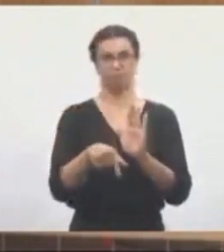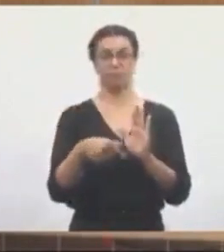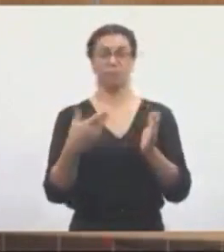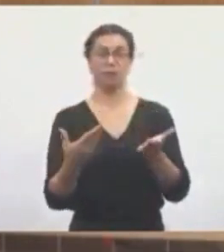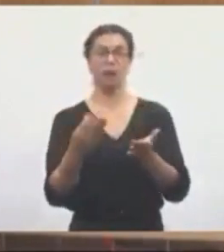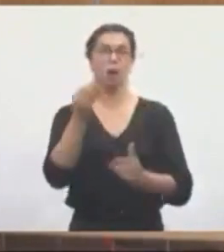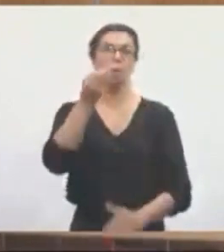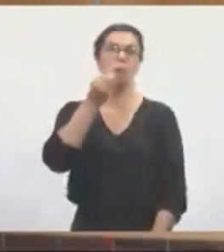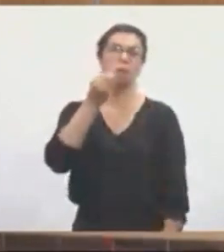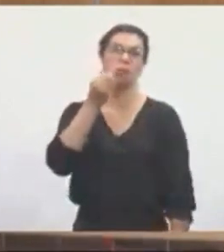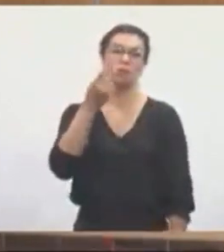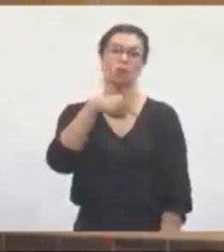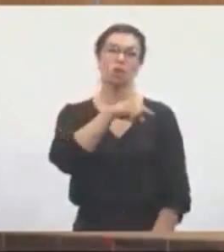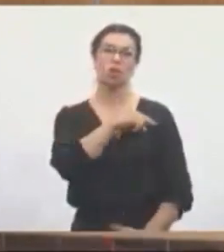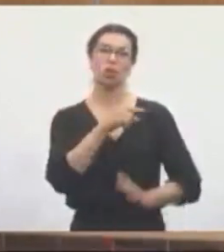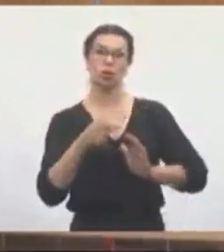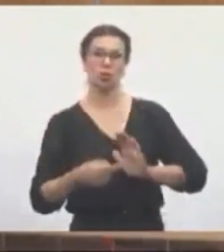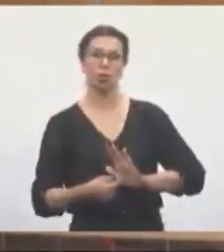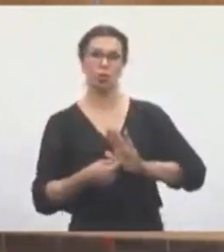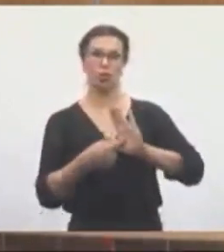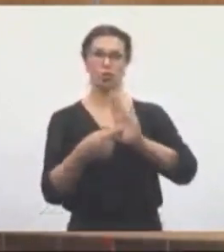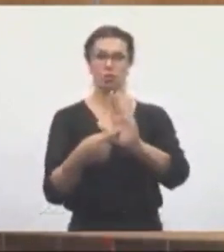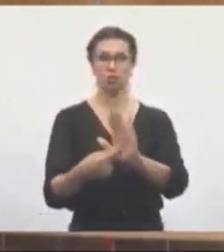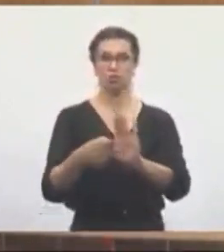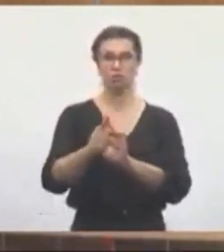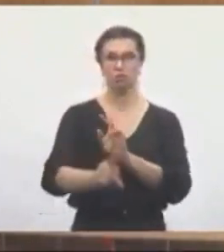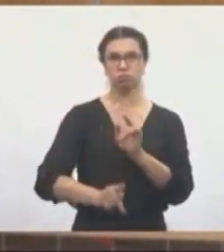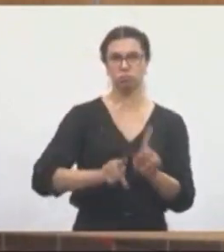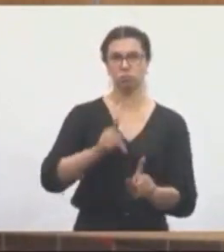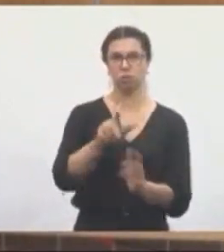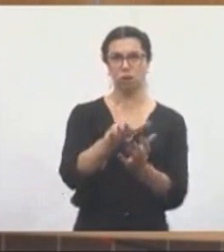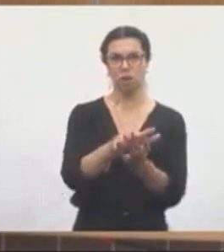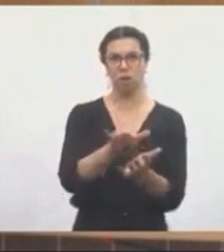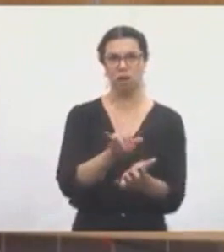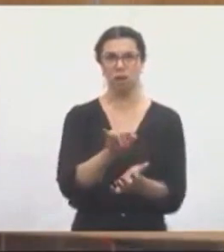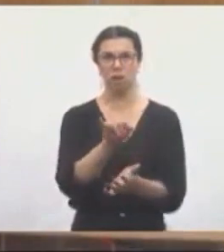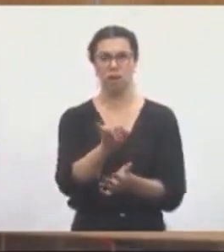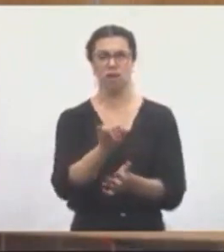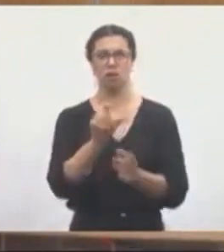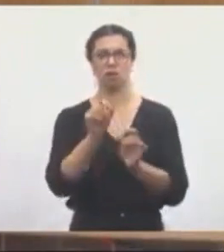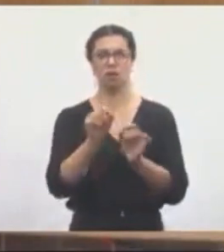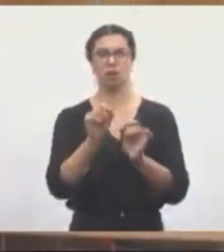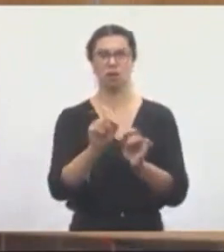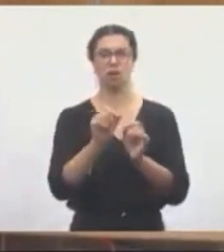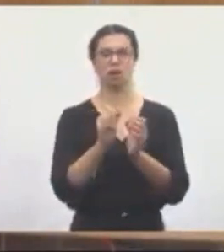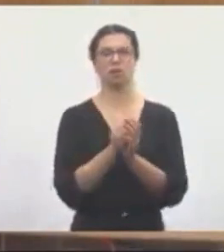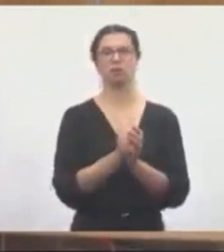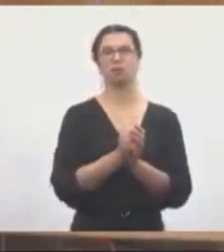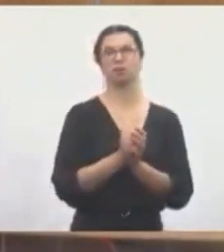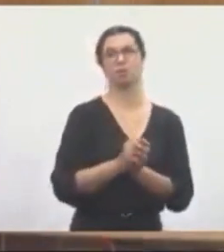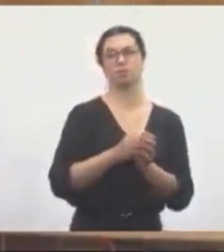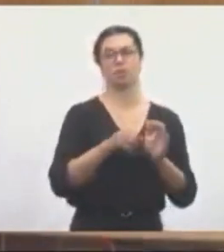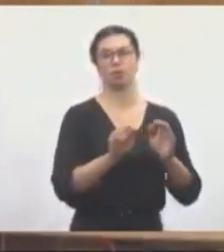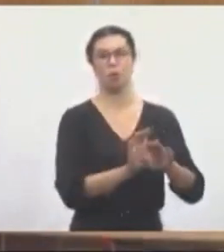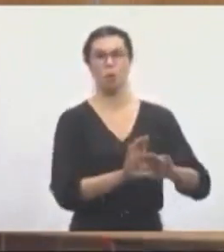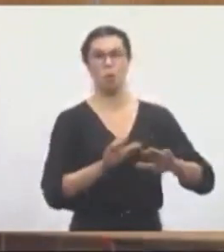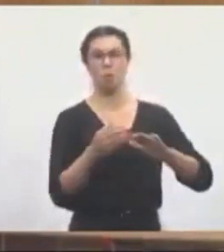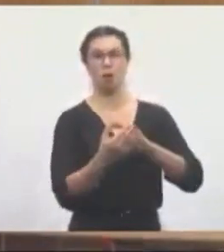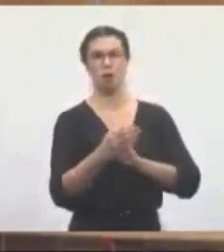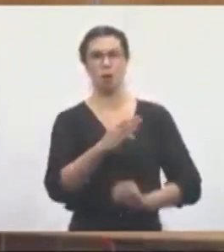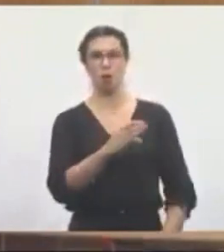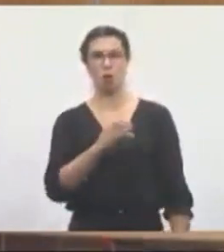a oportunidade da gente mostrar para a população de Jacareí que o Colônia não é só a festa do milho,